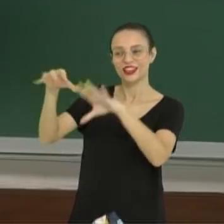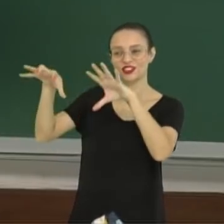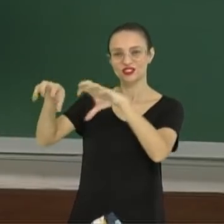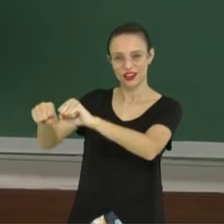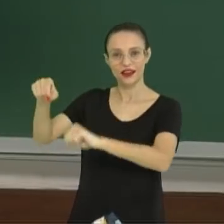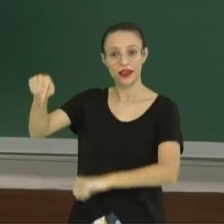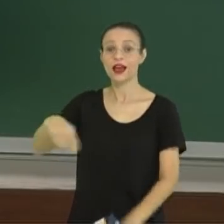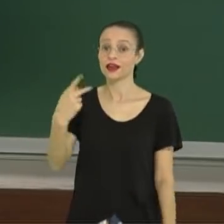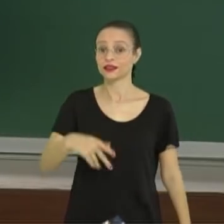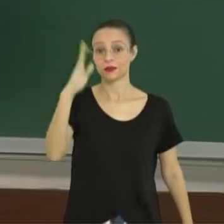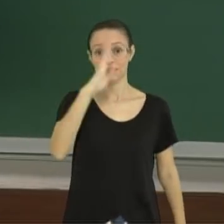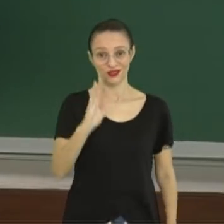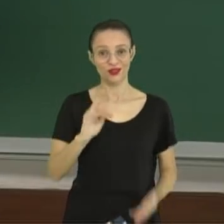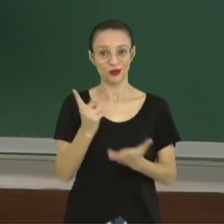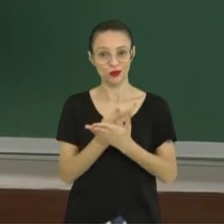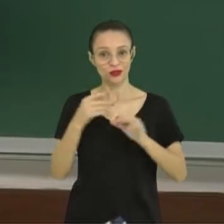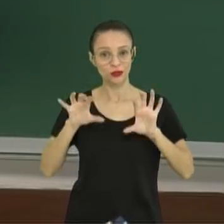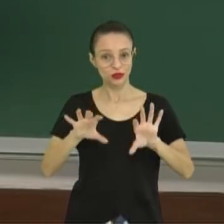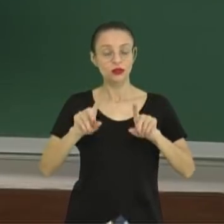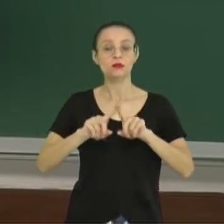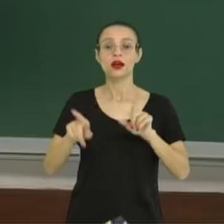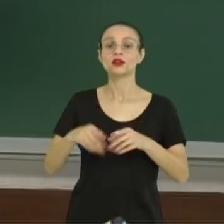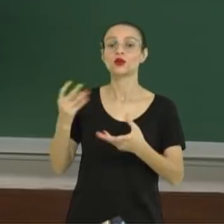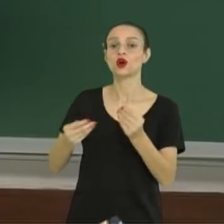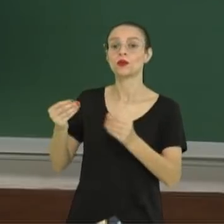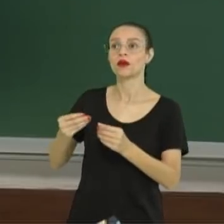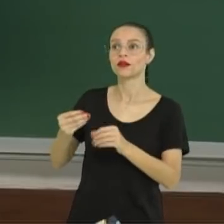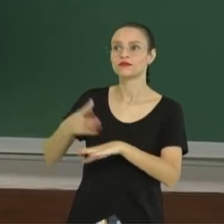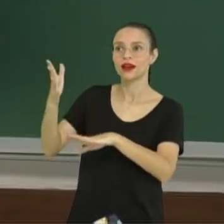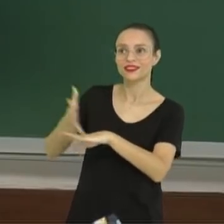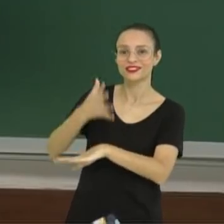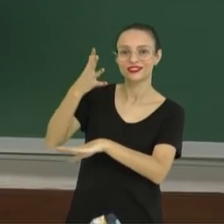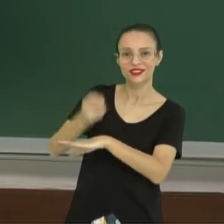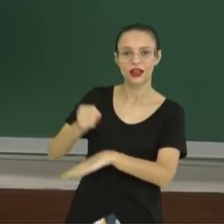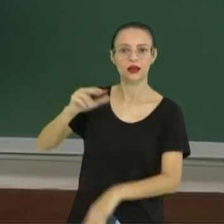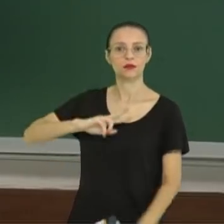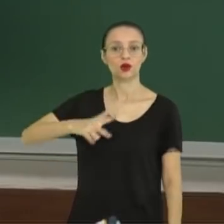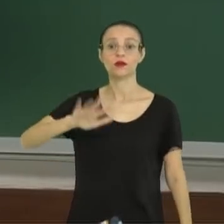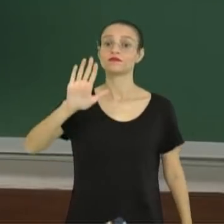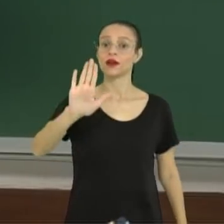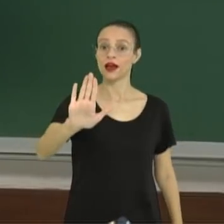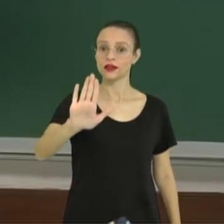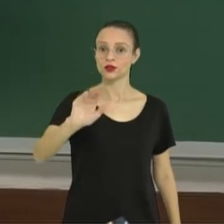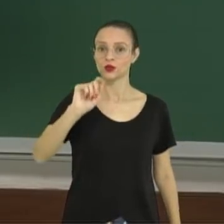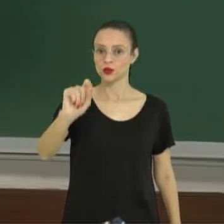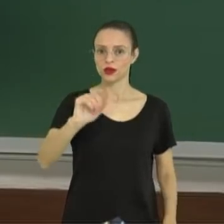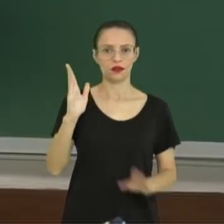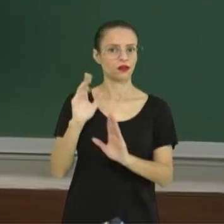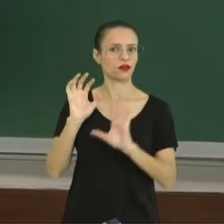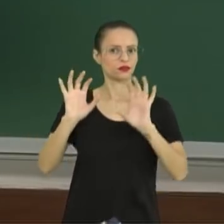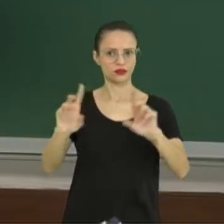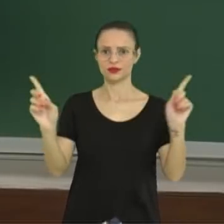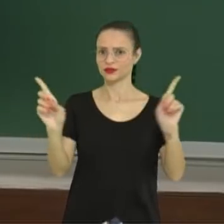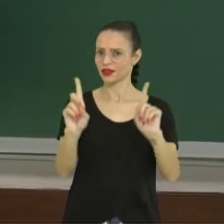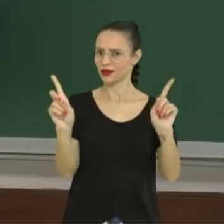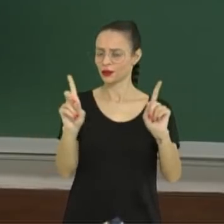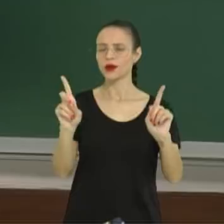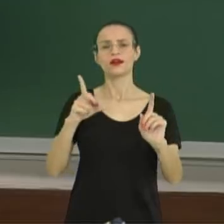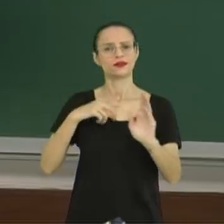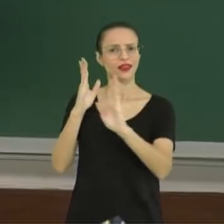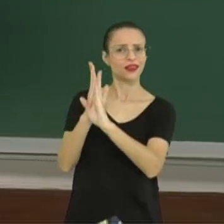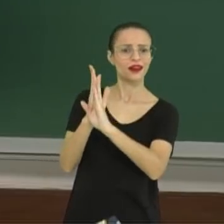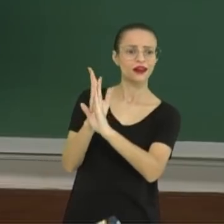isso, né? A história do nosso país, mas que é contada a partir da chegada dos portugueses. Então a gente tem que entender que não é bem assim, existe uma